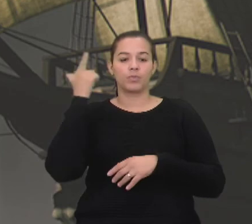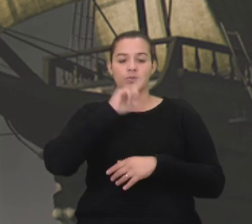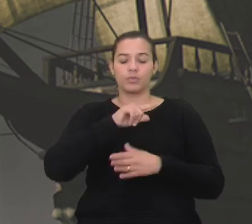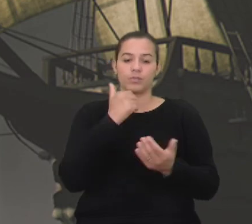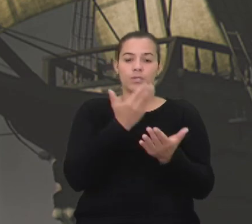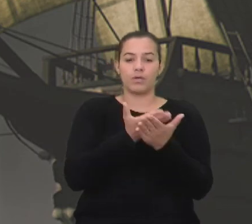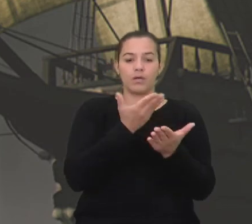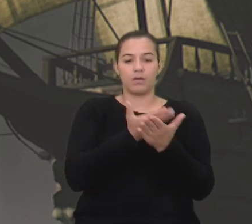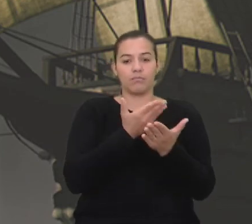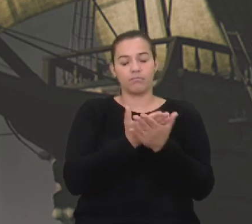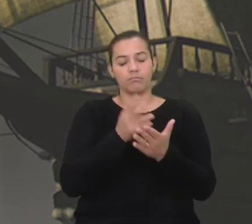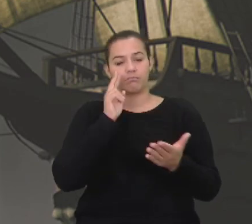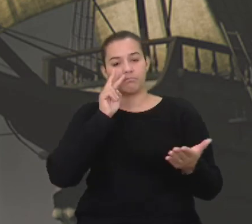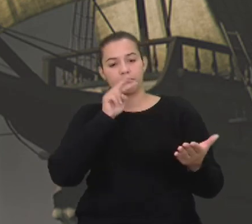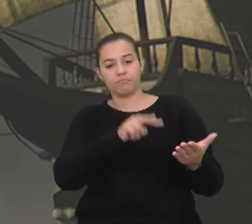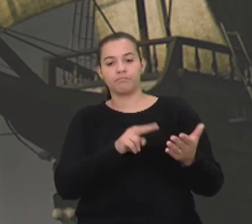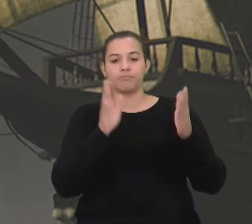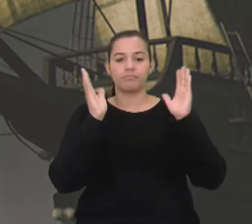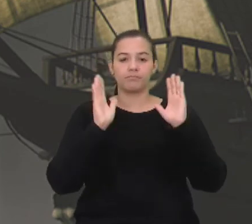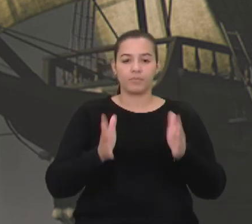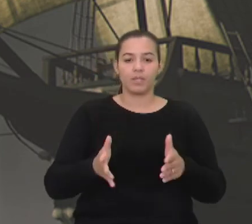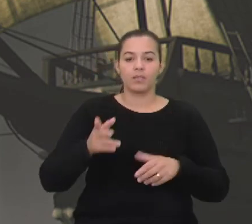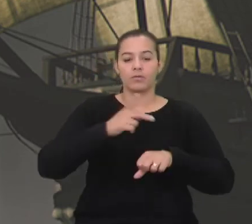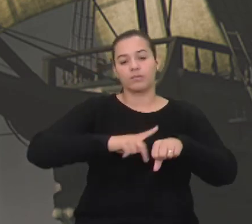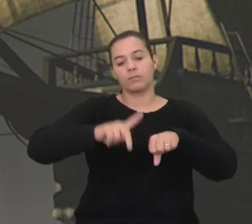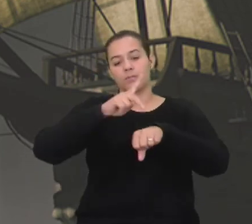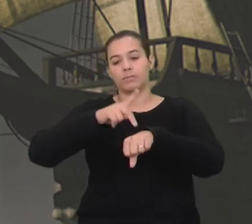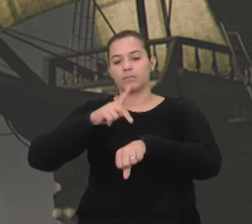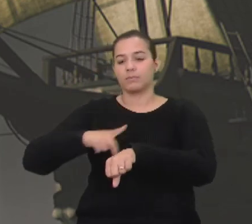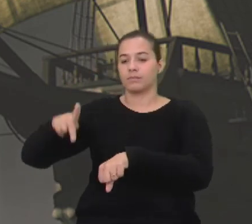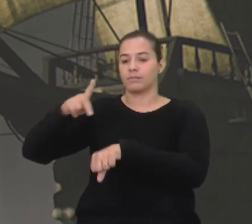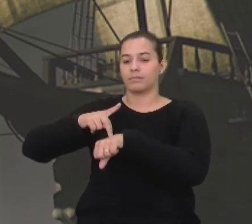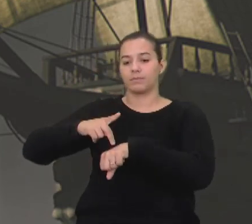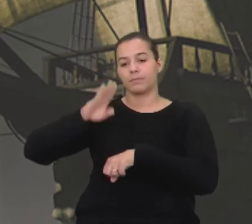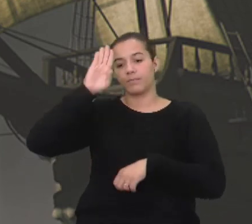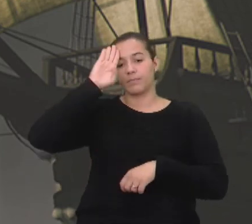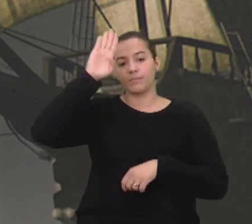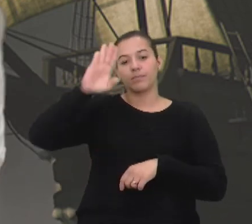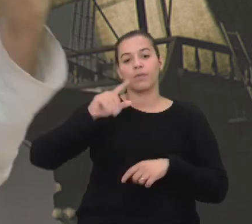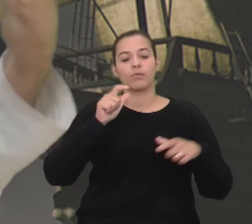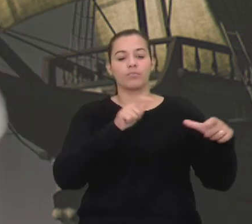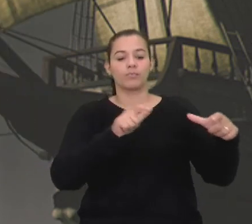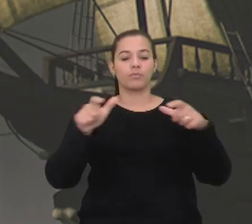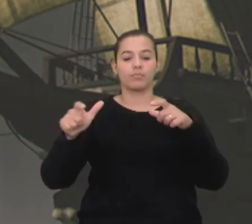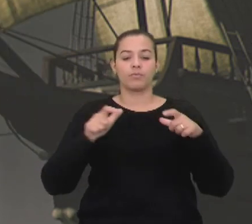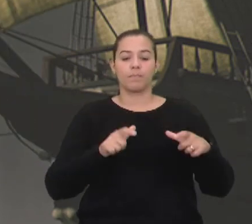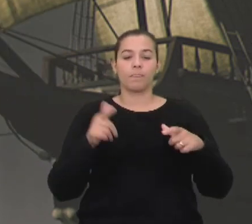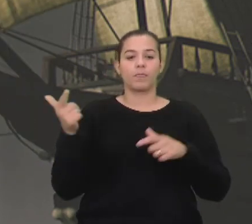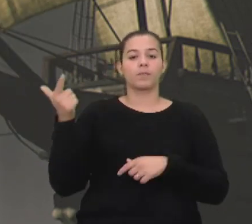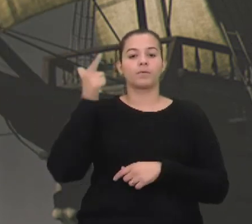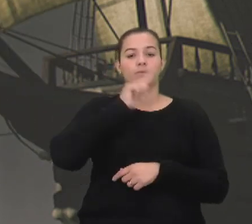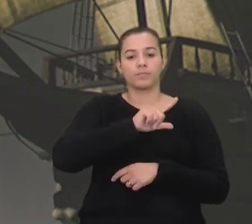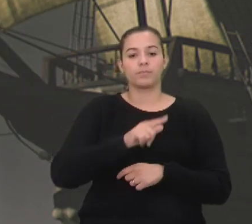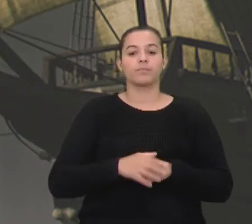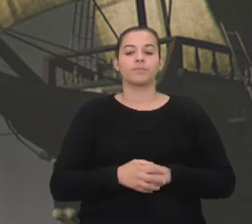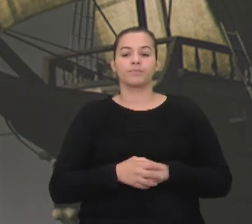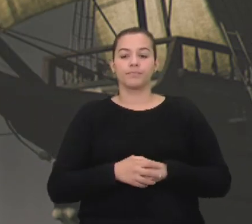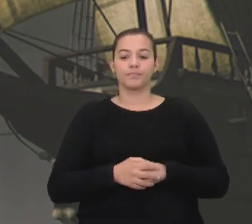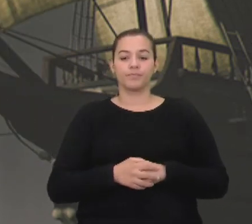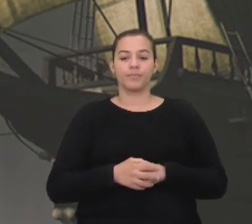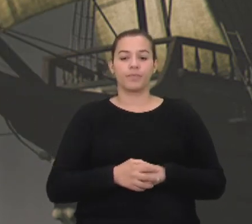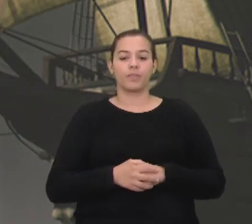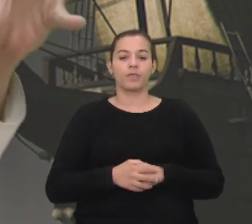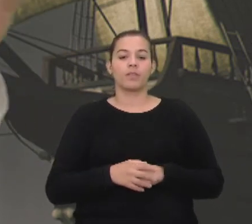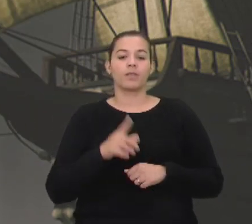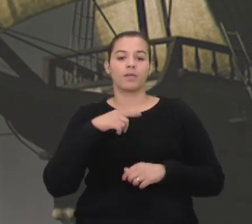aula, né, os países principais, que localidades eles conseguiram, quais foram as conquistas que eles foram fazendo. E